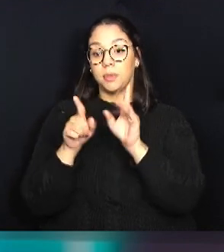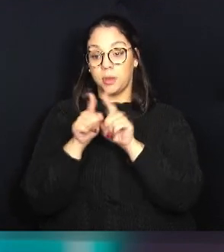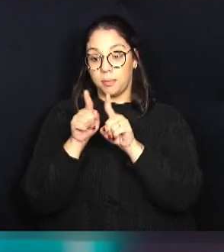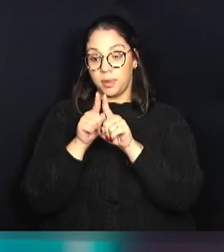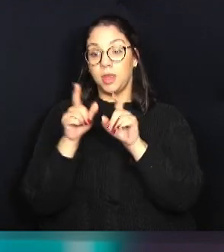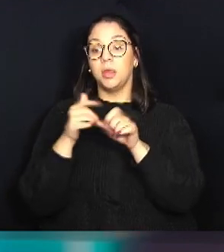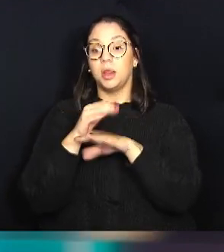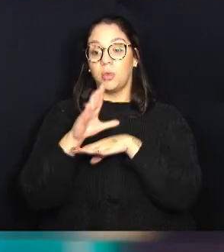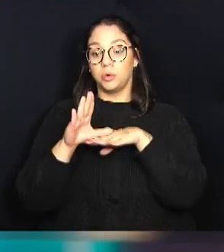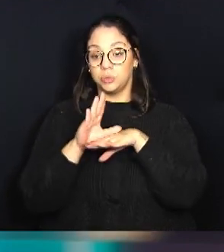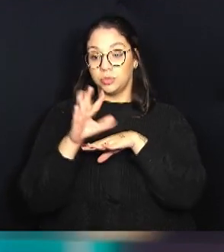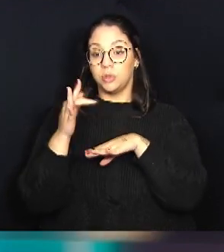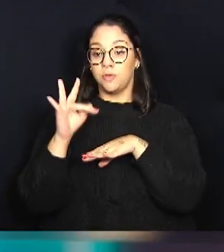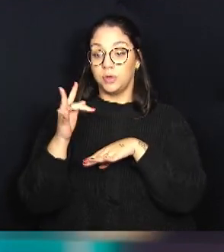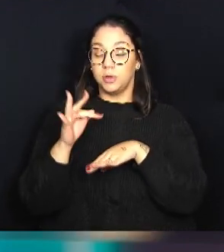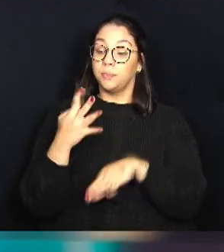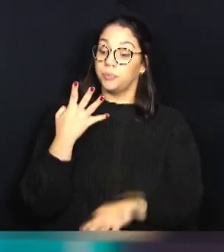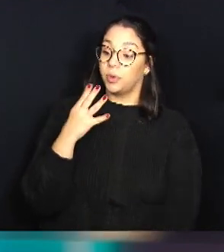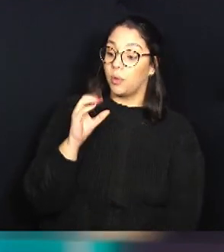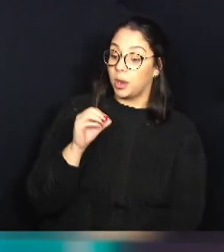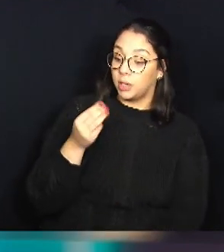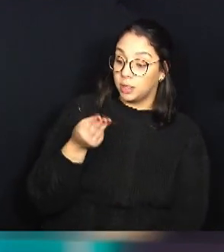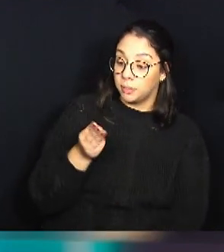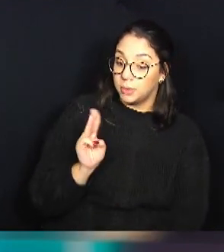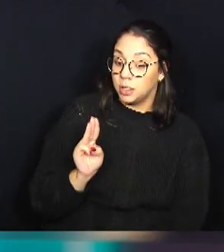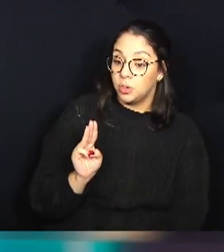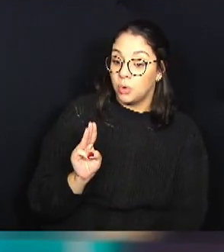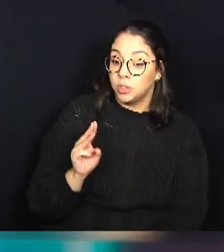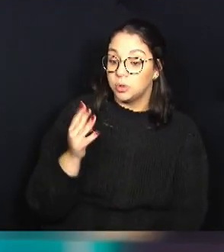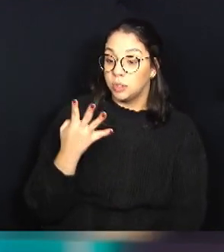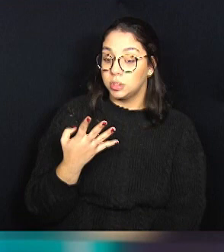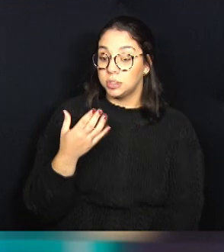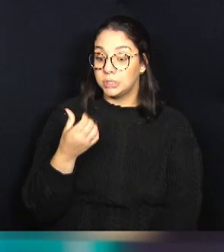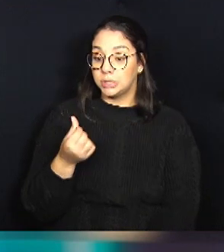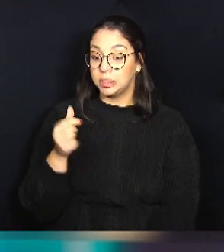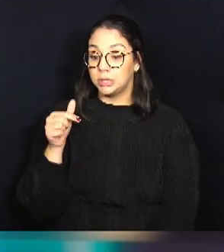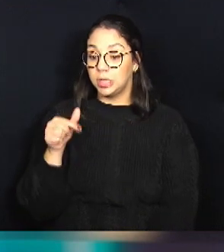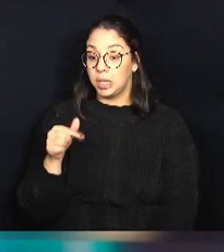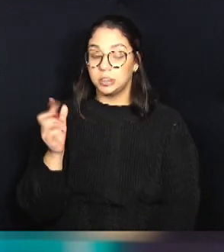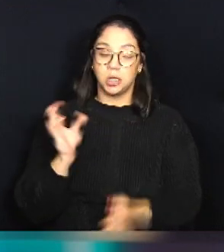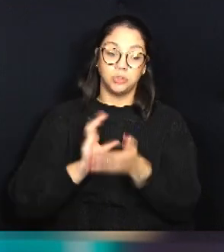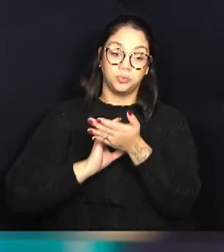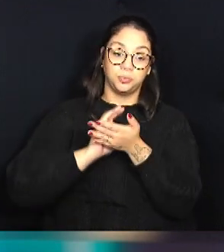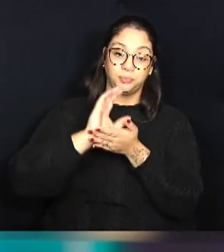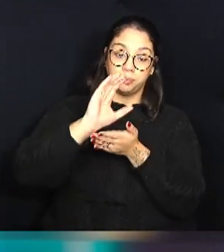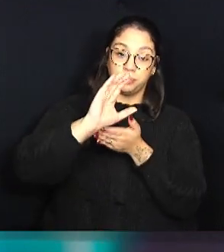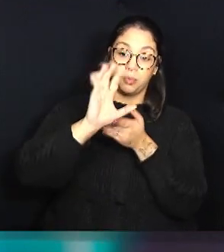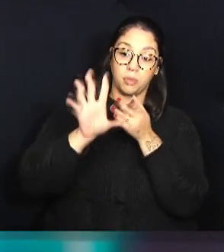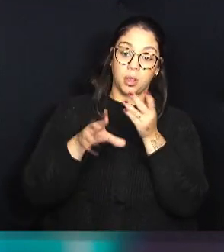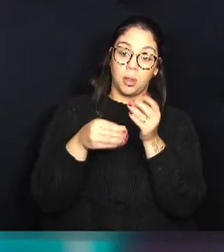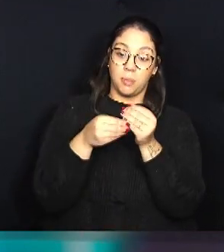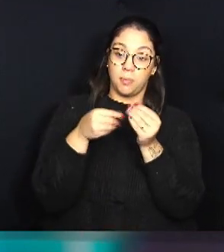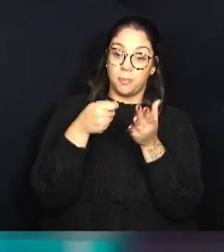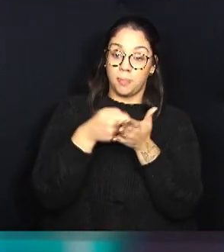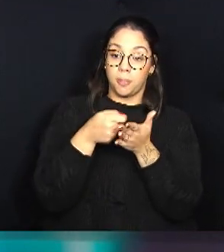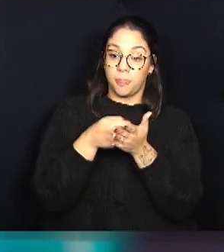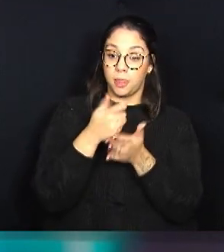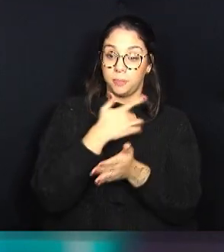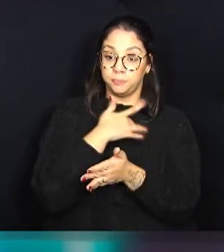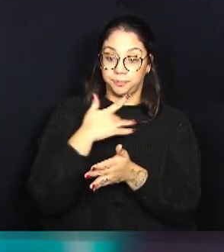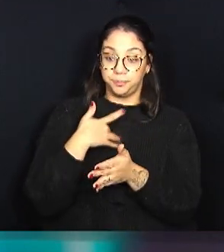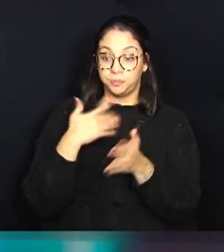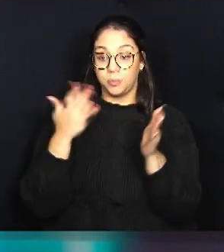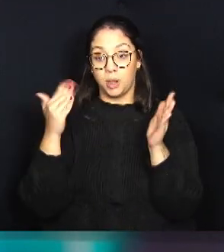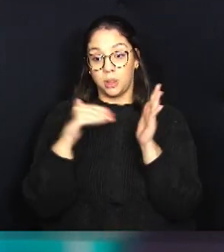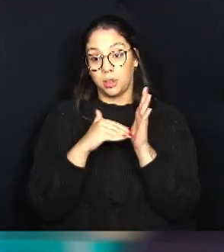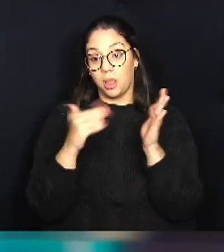Federal. Então, 40 milhões e 467 mil foram destinados de emendas para a saúde. Até agora, ela